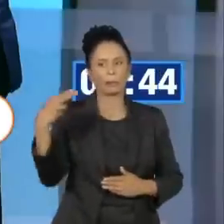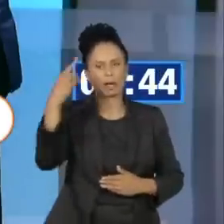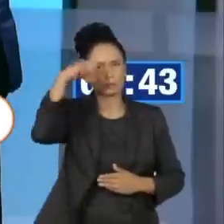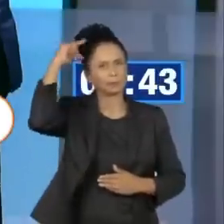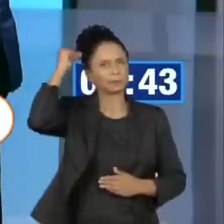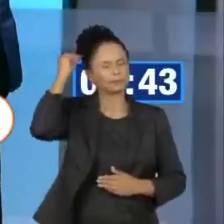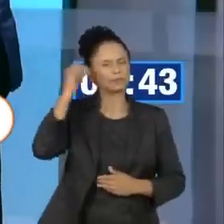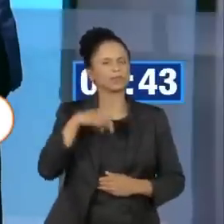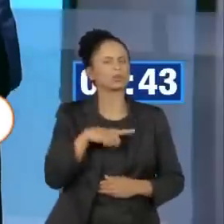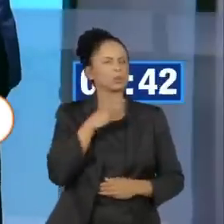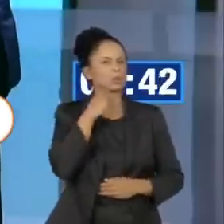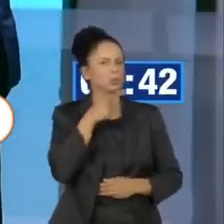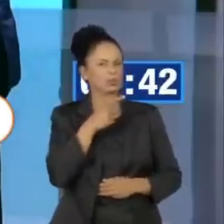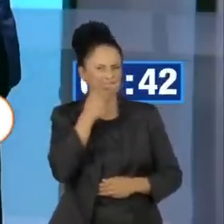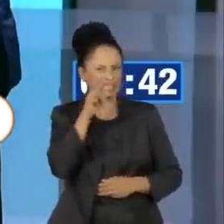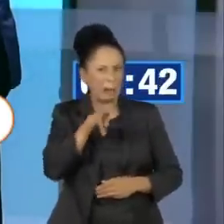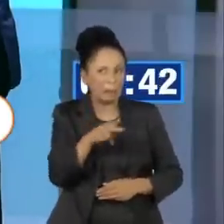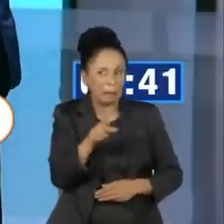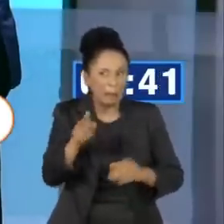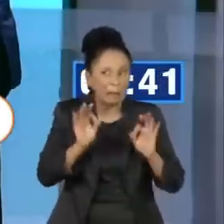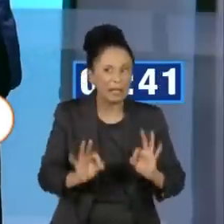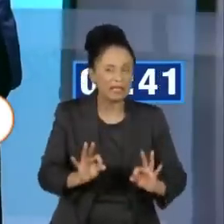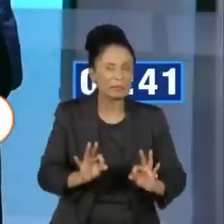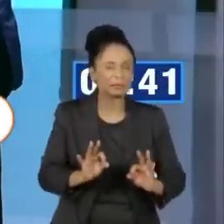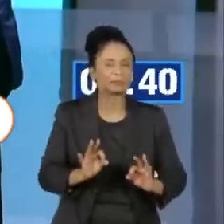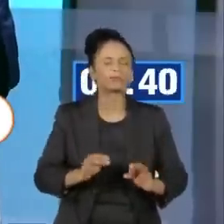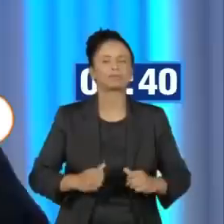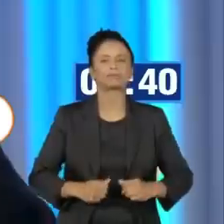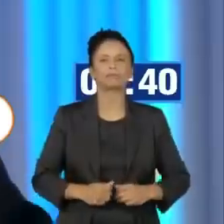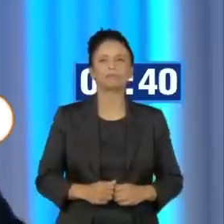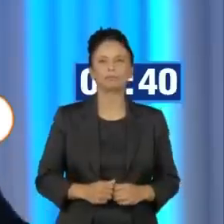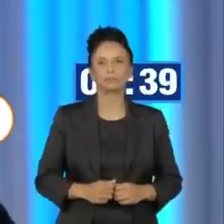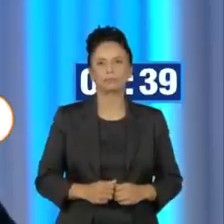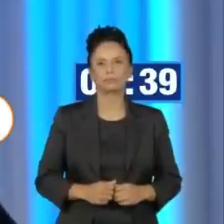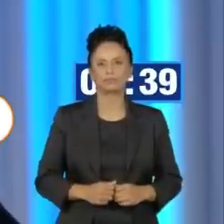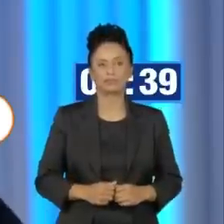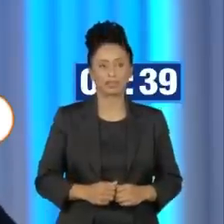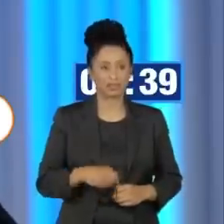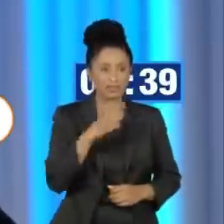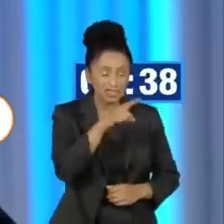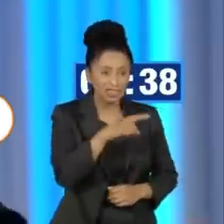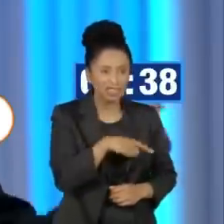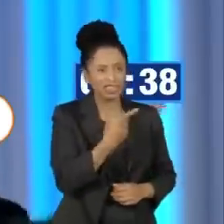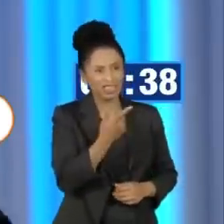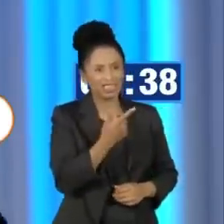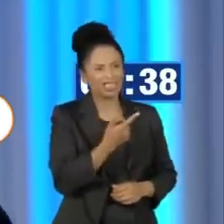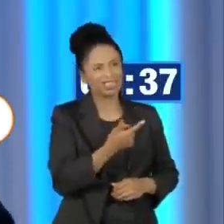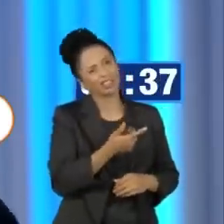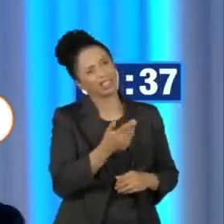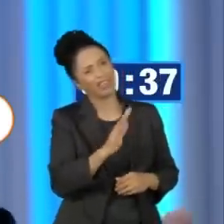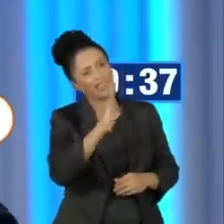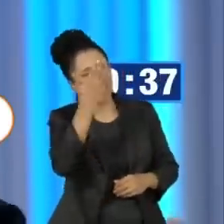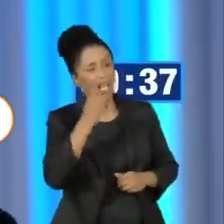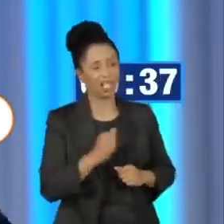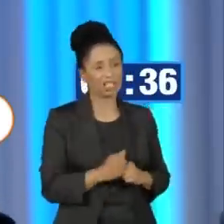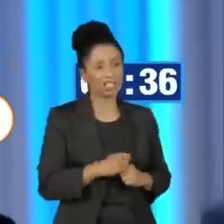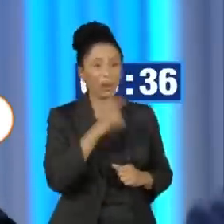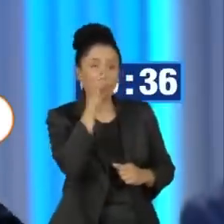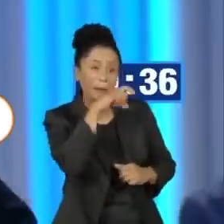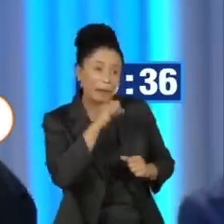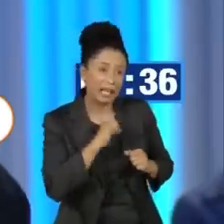era um padre aí começou a discussão Mas isso é cínico mente o senhor me matou